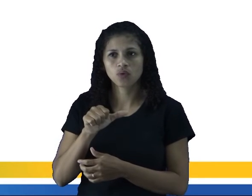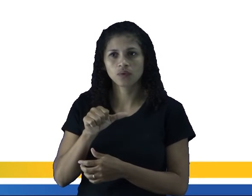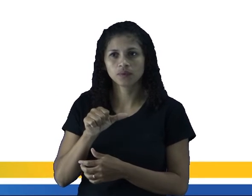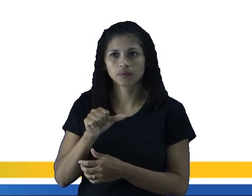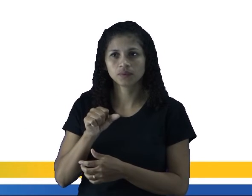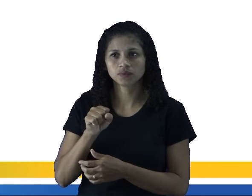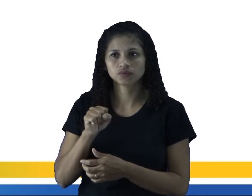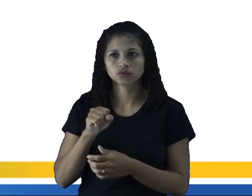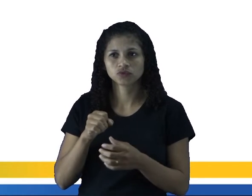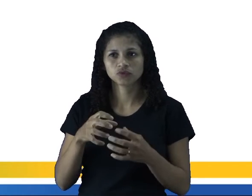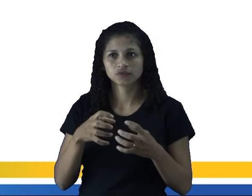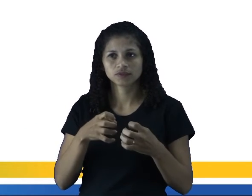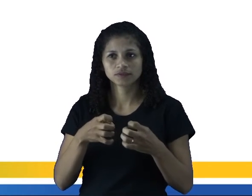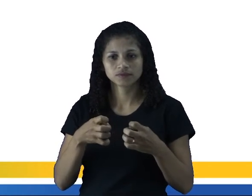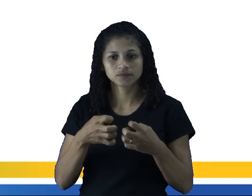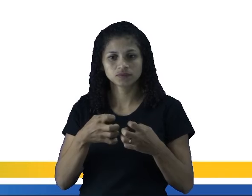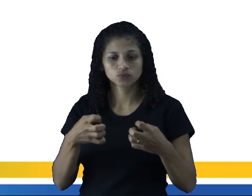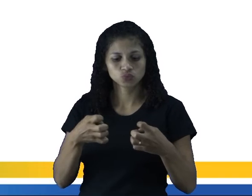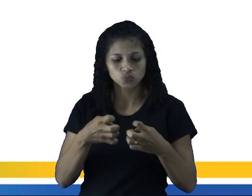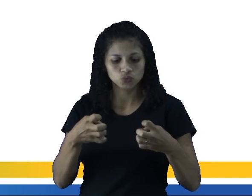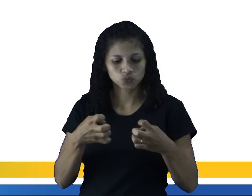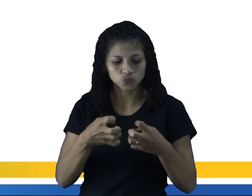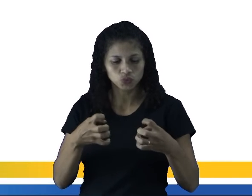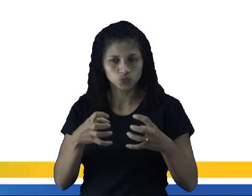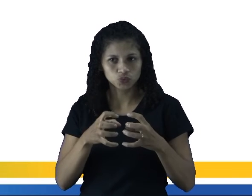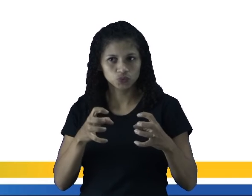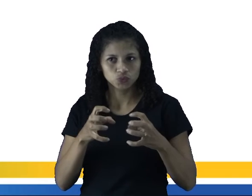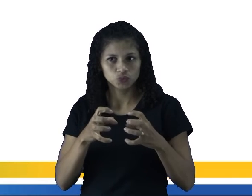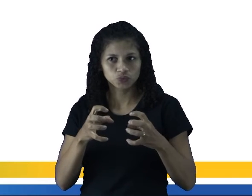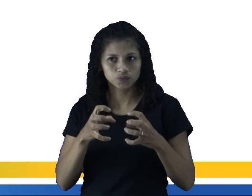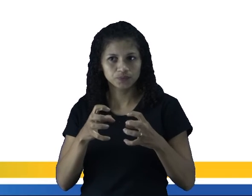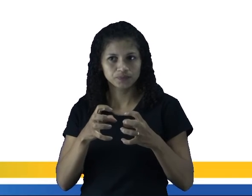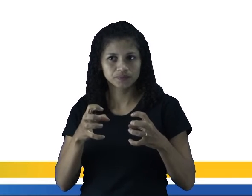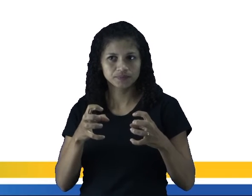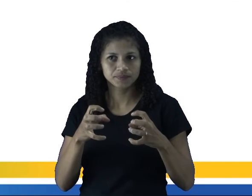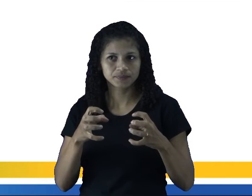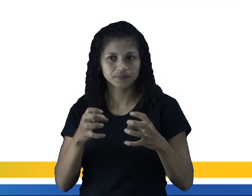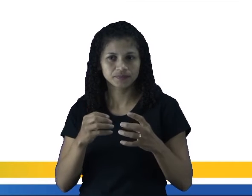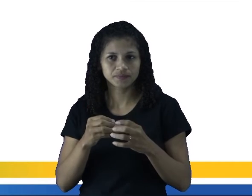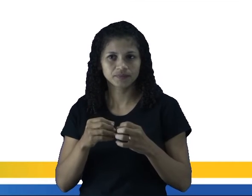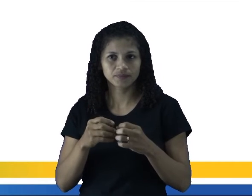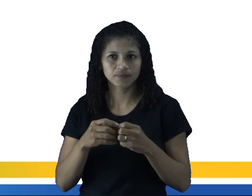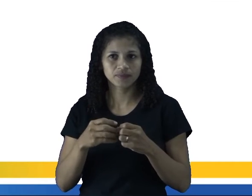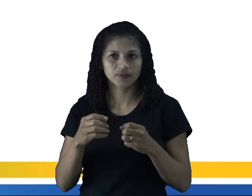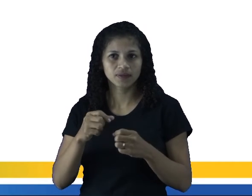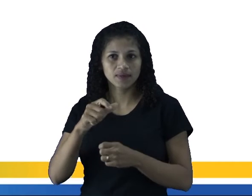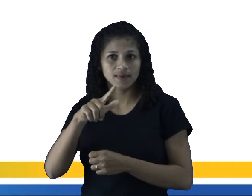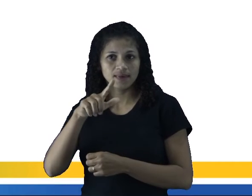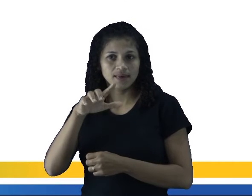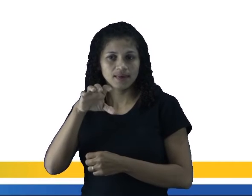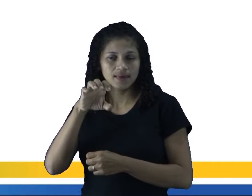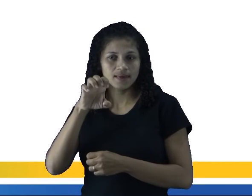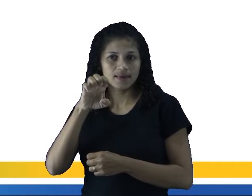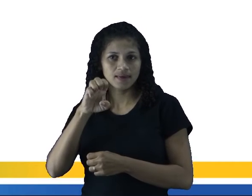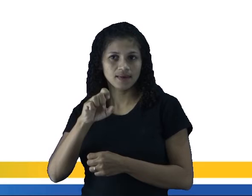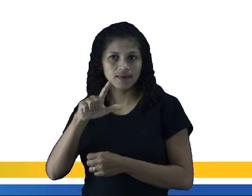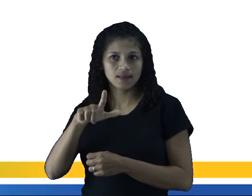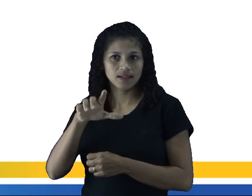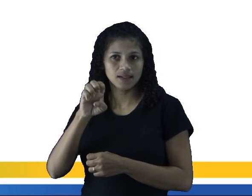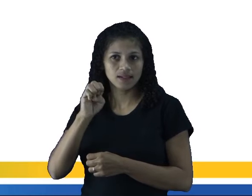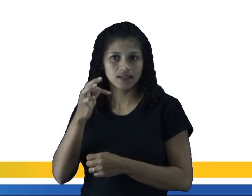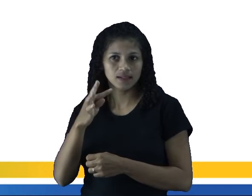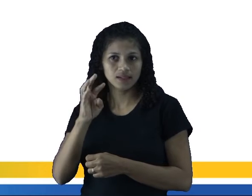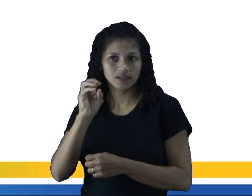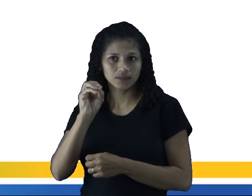atraído ali pelo cloro, formando ali uma ligação iônica. Então, eletronegatividade é essa força de atração do